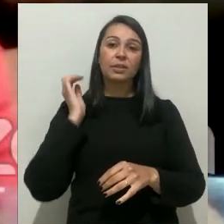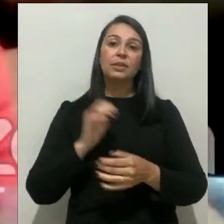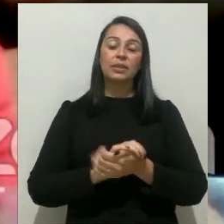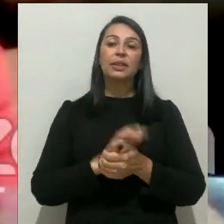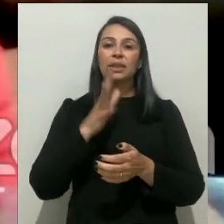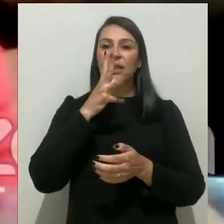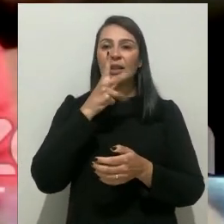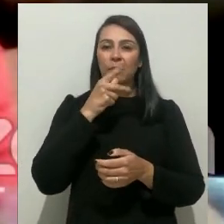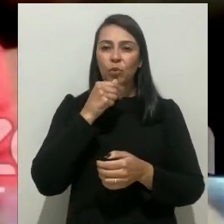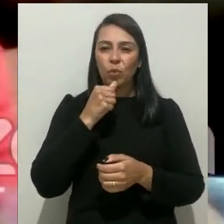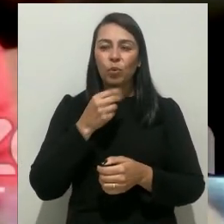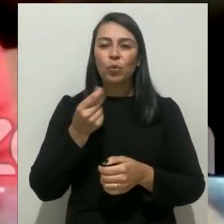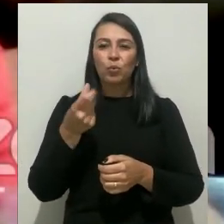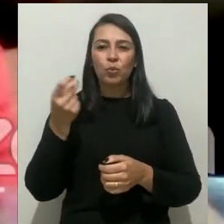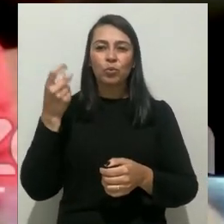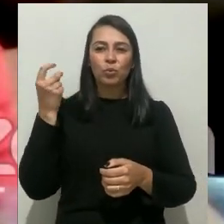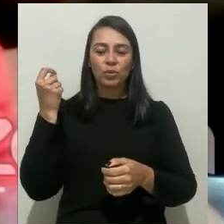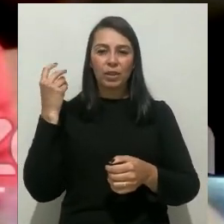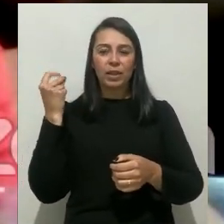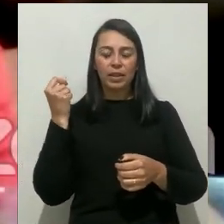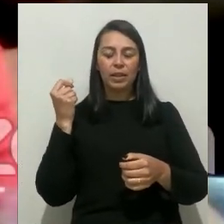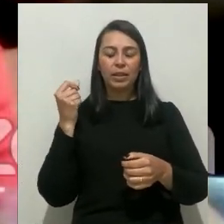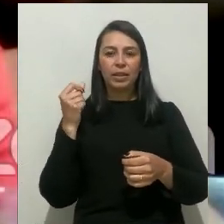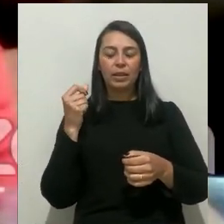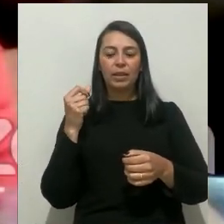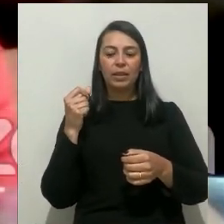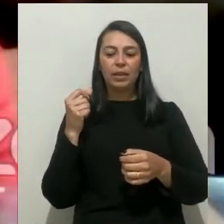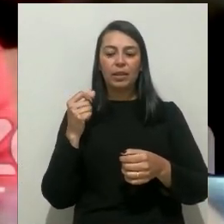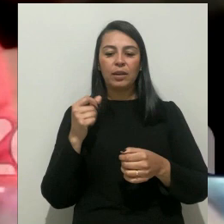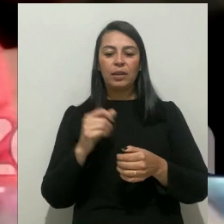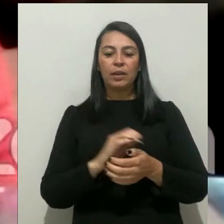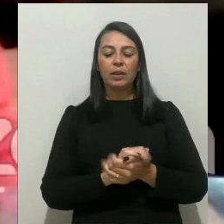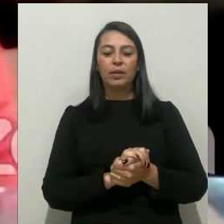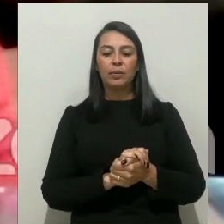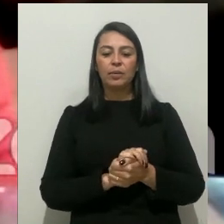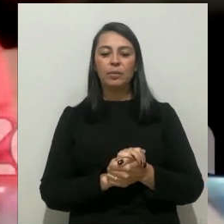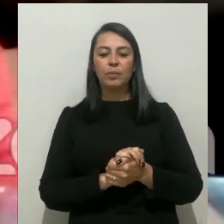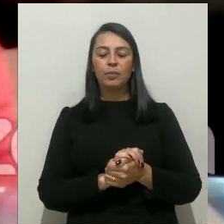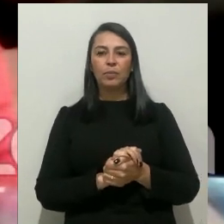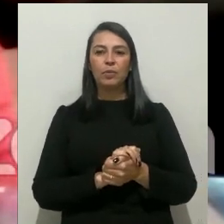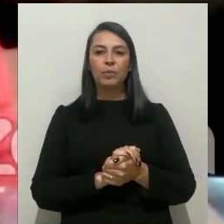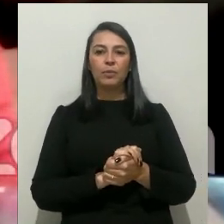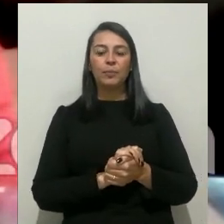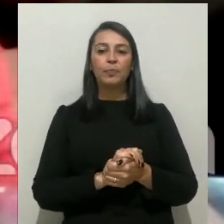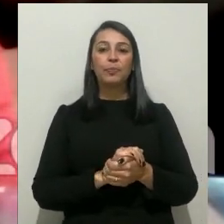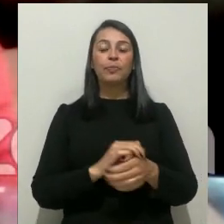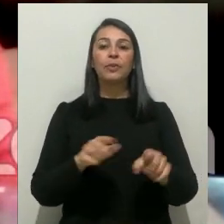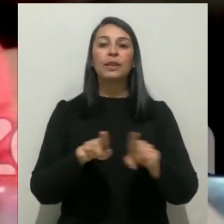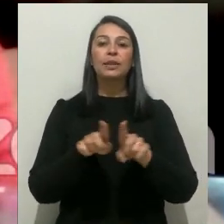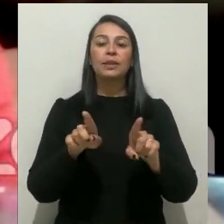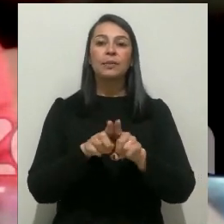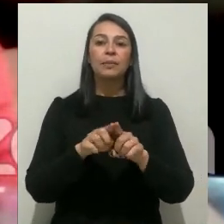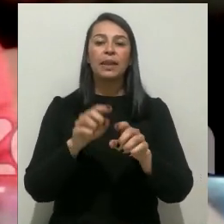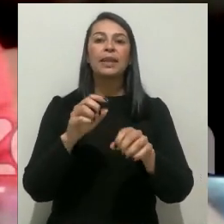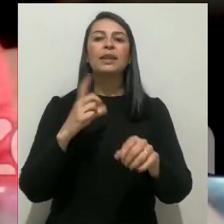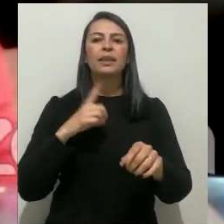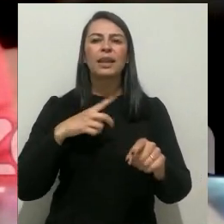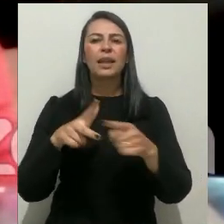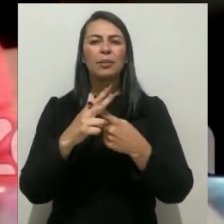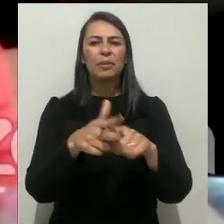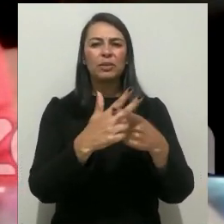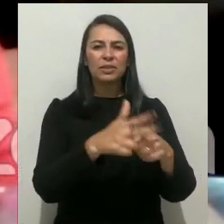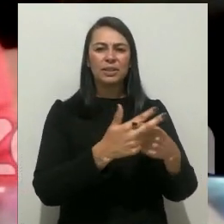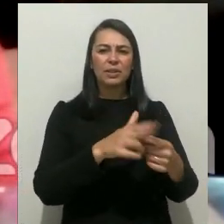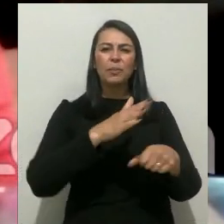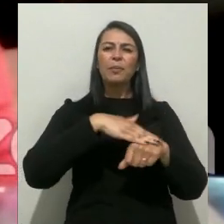ser executada, levou muito mais grana para ser concebida e ela tem uma manutenção muito maior do que